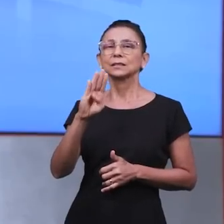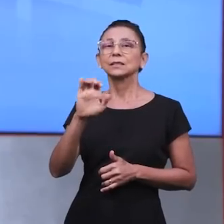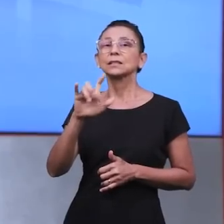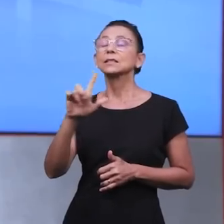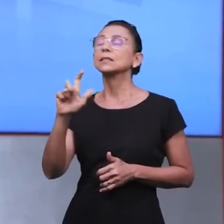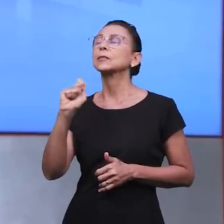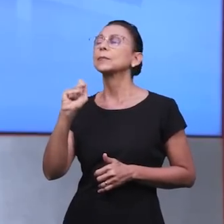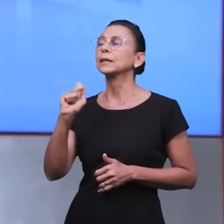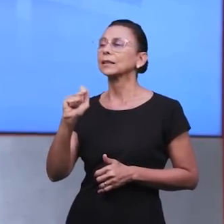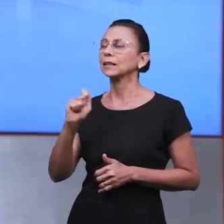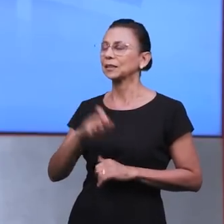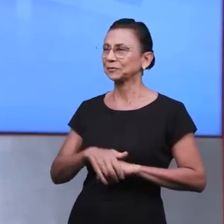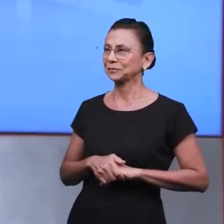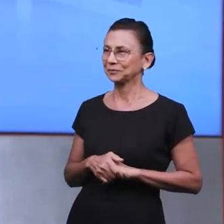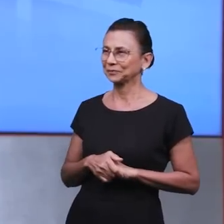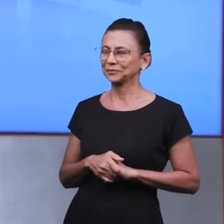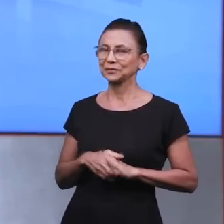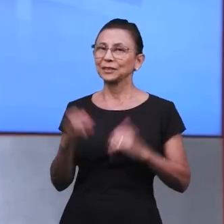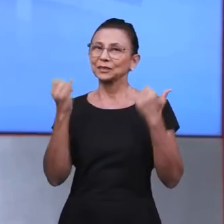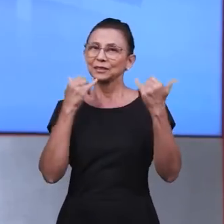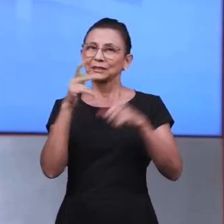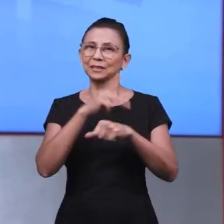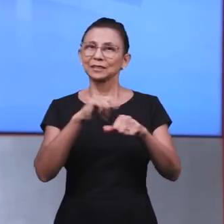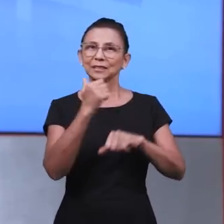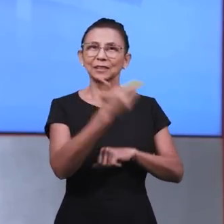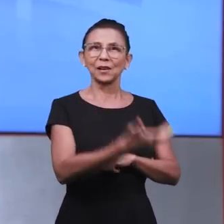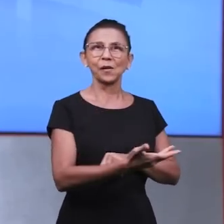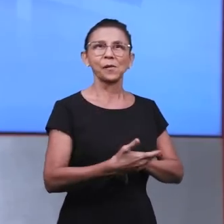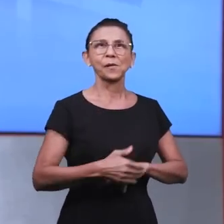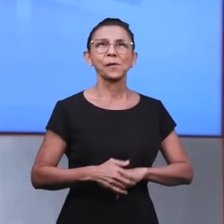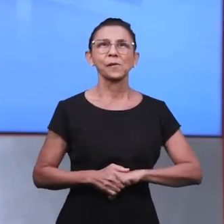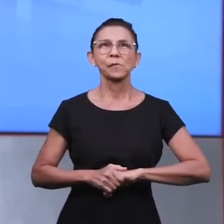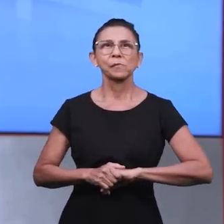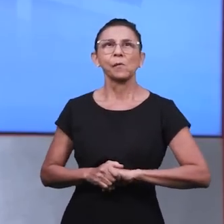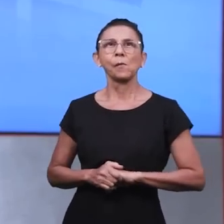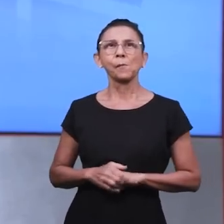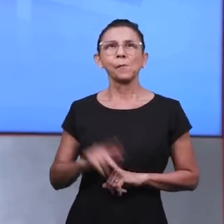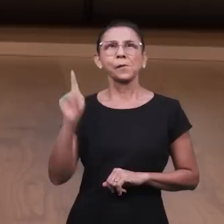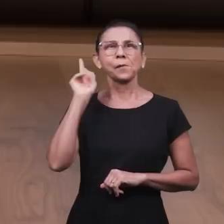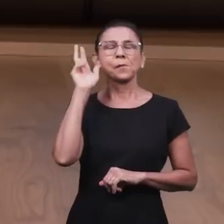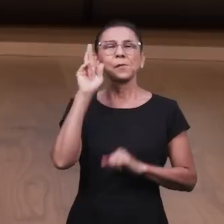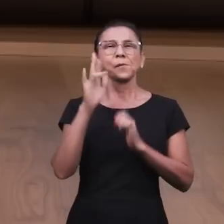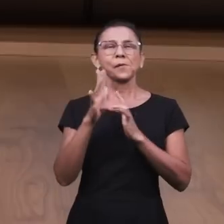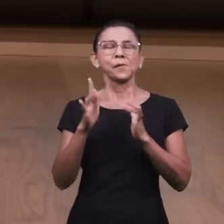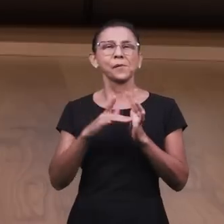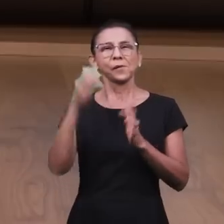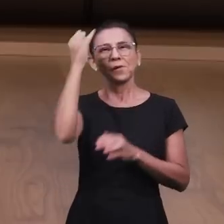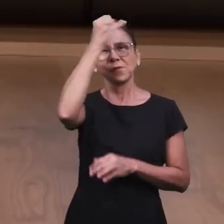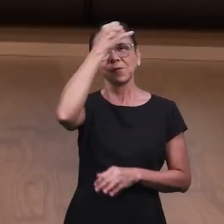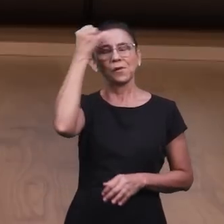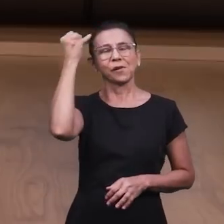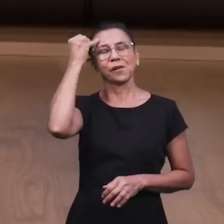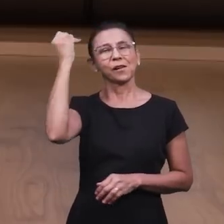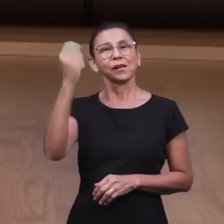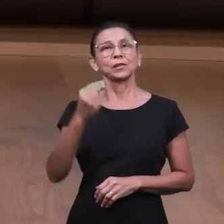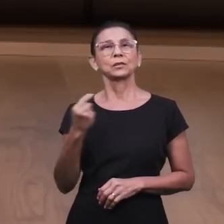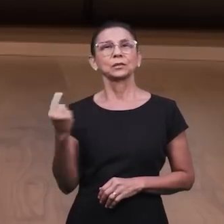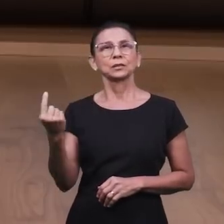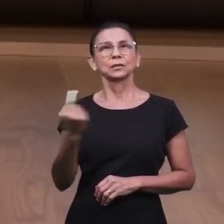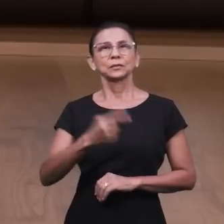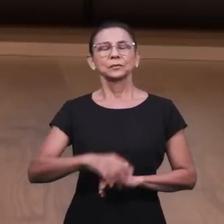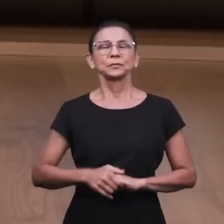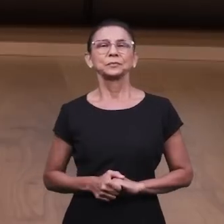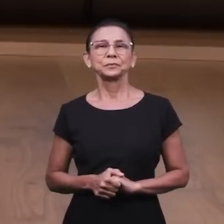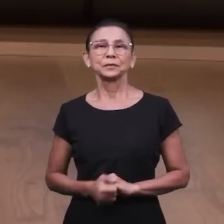gente aí as novidades sobre o exterior, diretamente de Domingos Martins, no Espírito Santo. A paz do Senhor Jesus, Jorge e demais